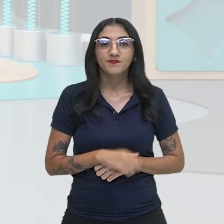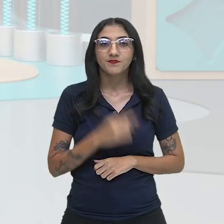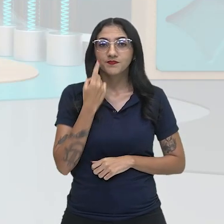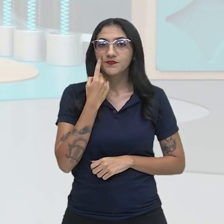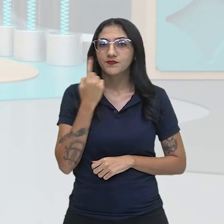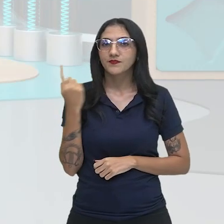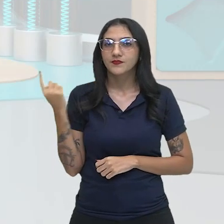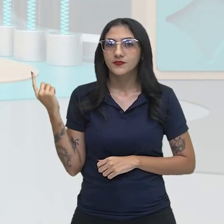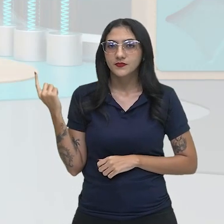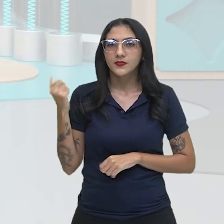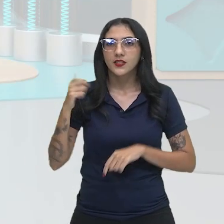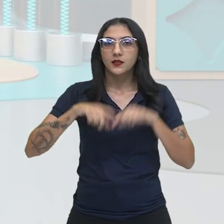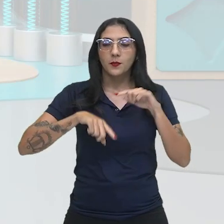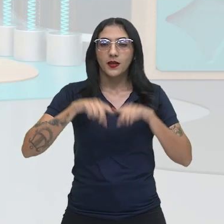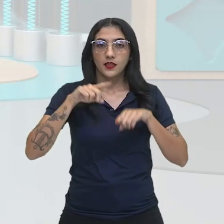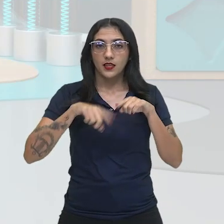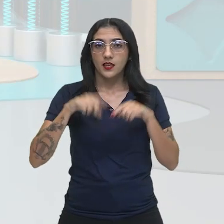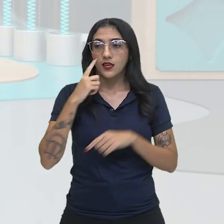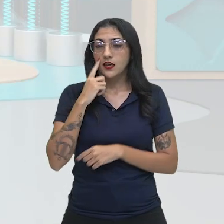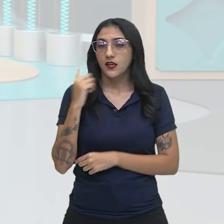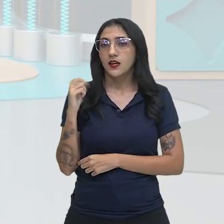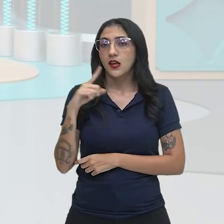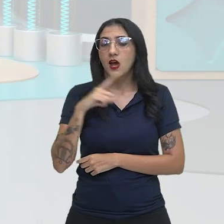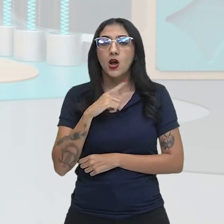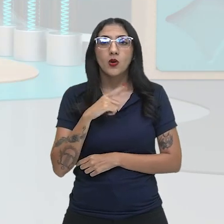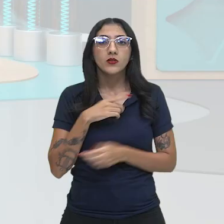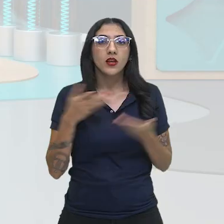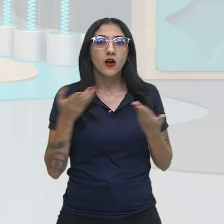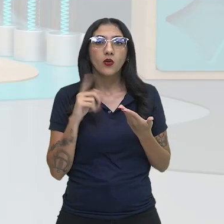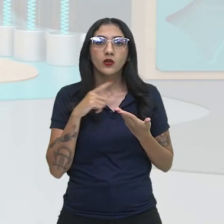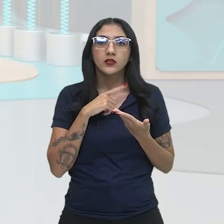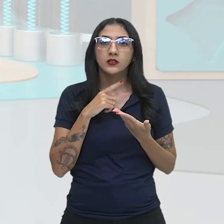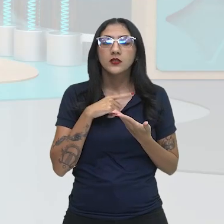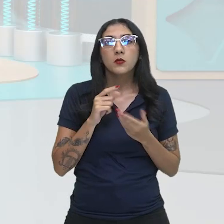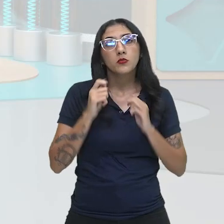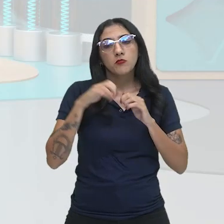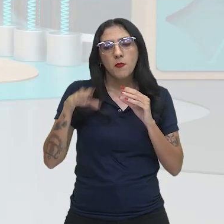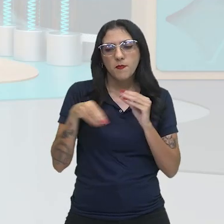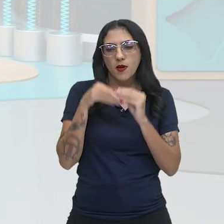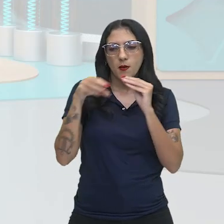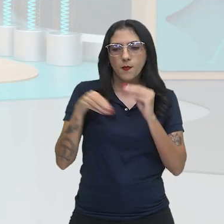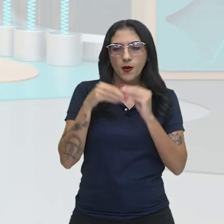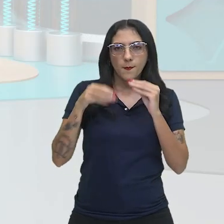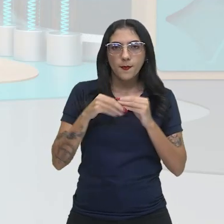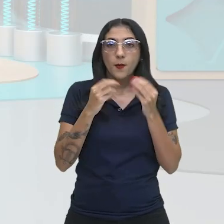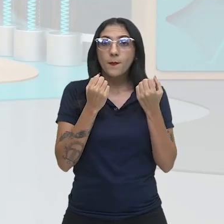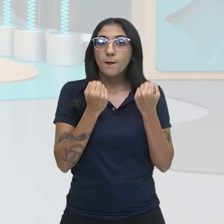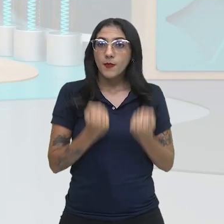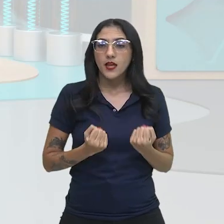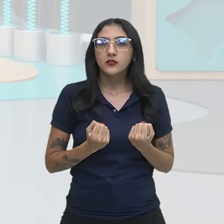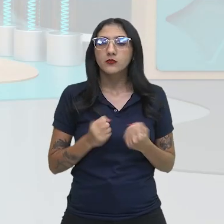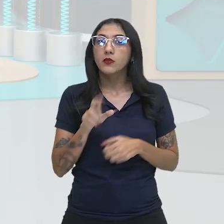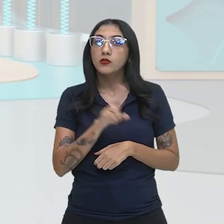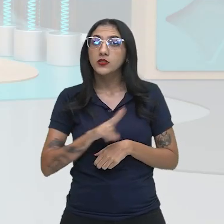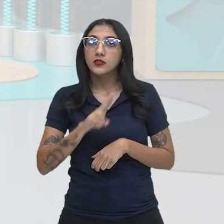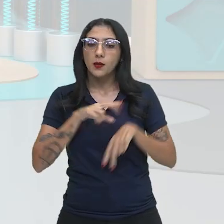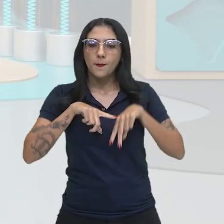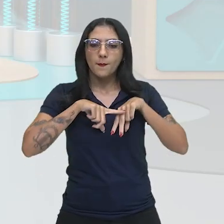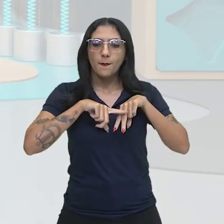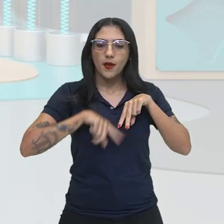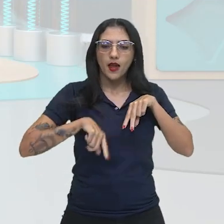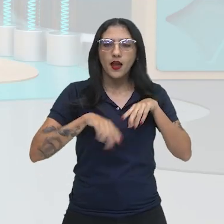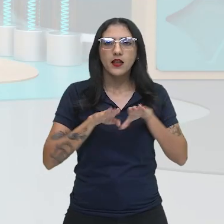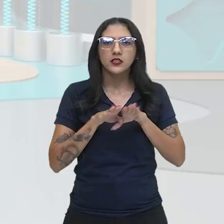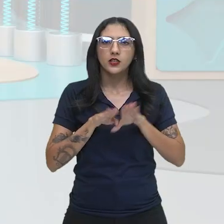Muito bem, olha só. As caneleiras, elas oferecem carga adicional para trabalhar as pernas e